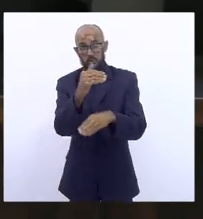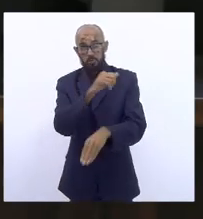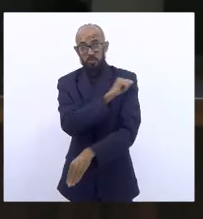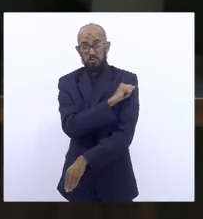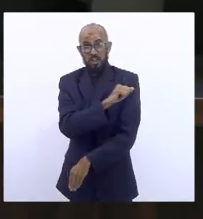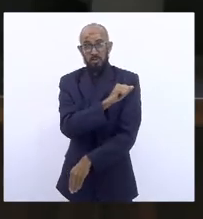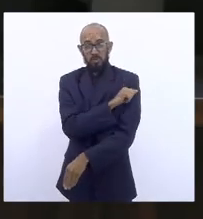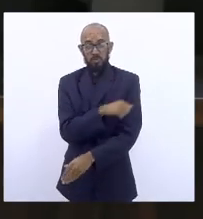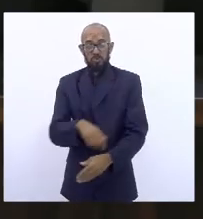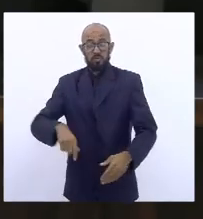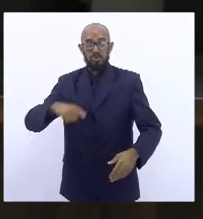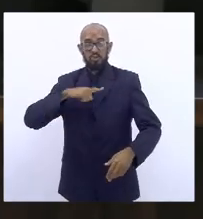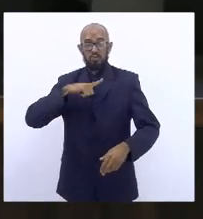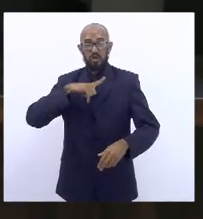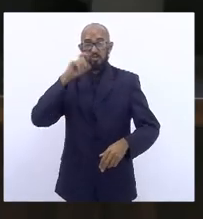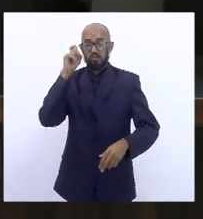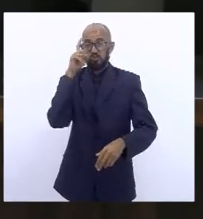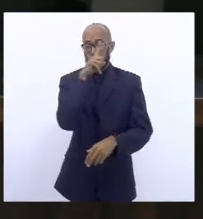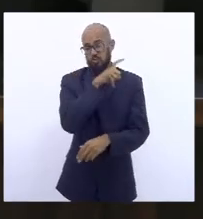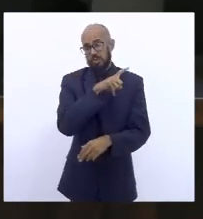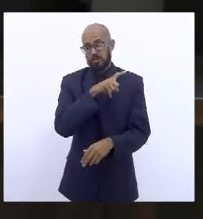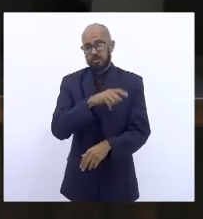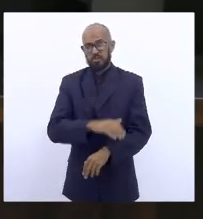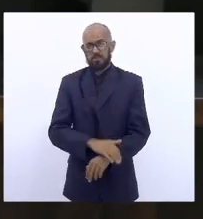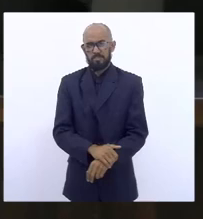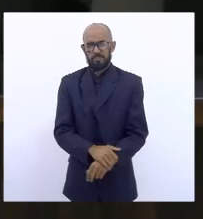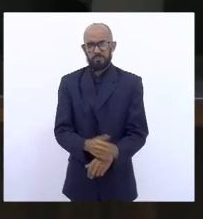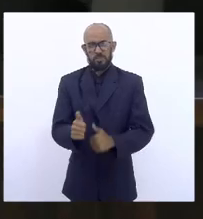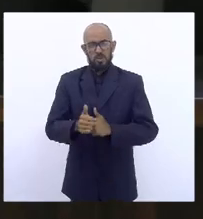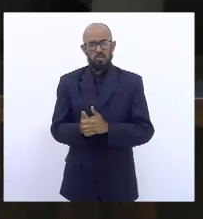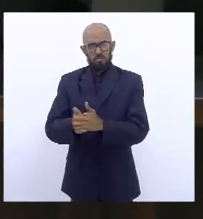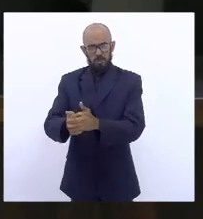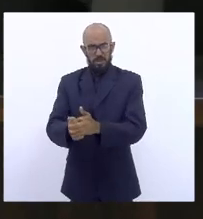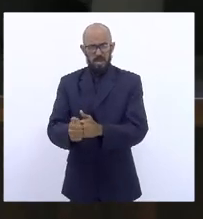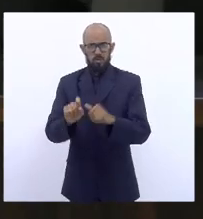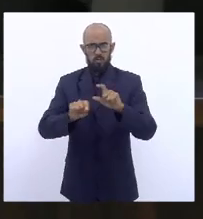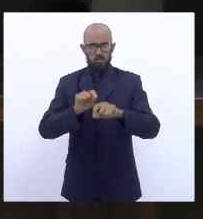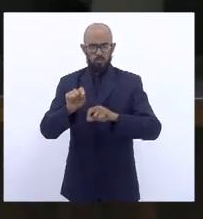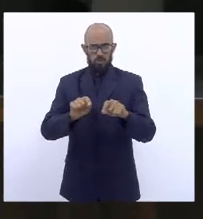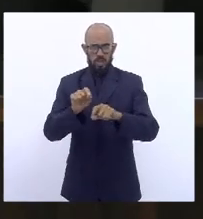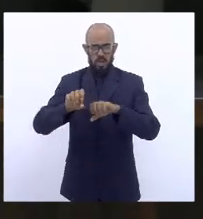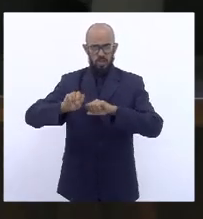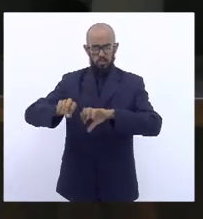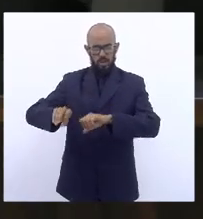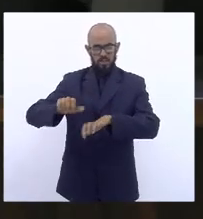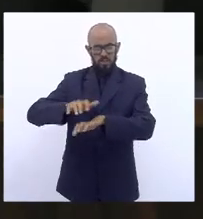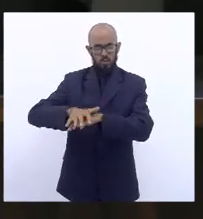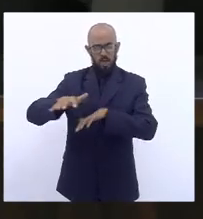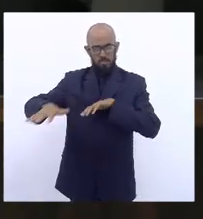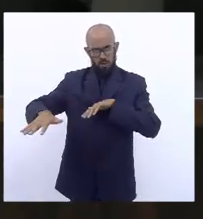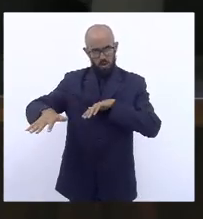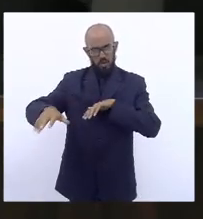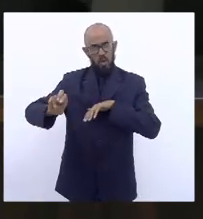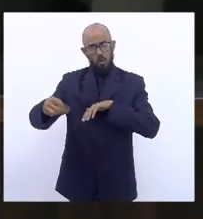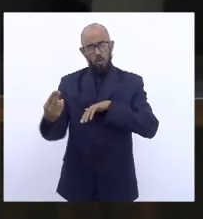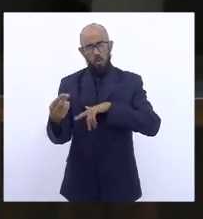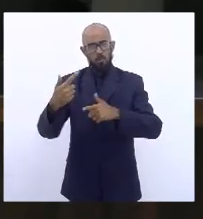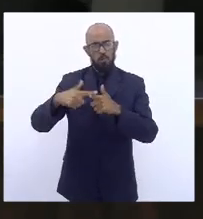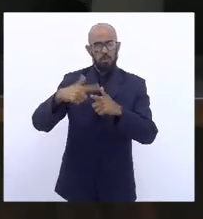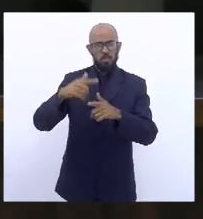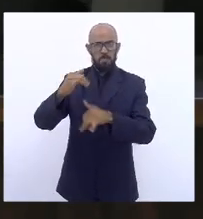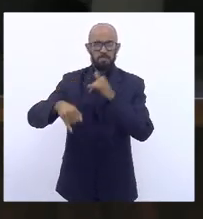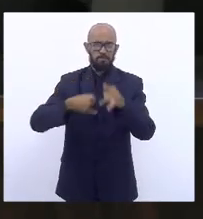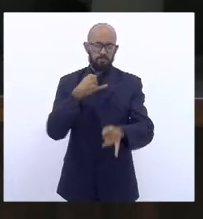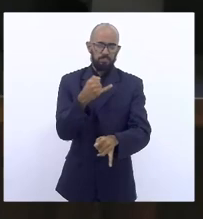que tiveram enorme dificuldade de acompanhar a chamada educação remota, seja por problema de